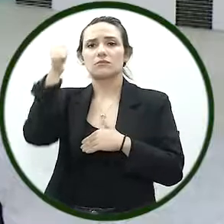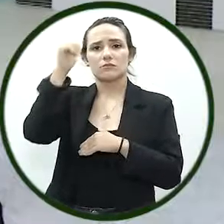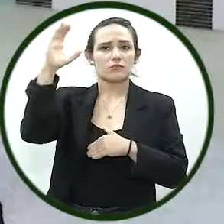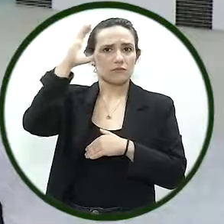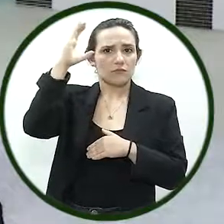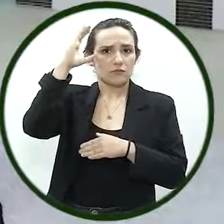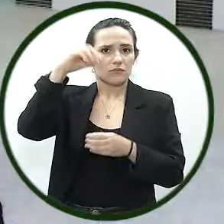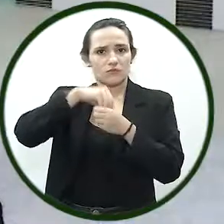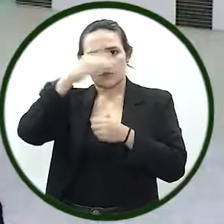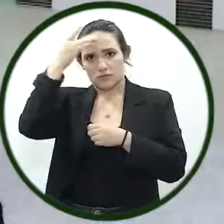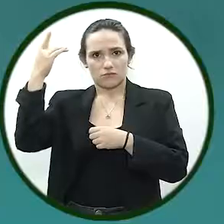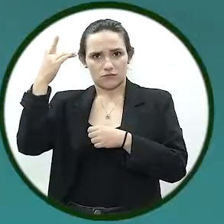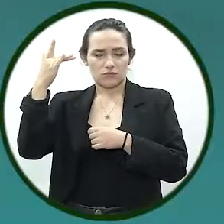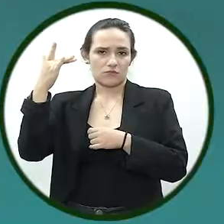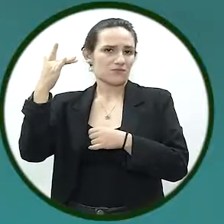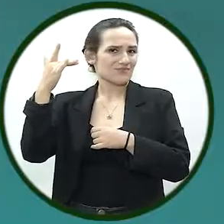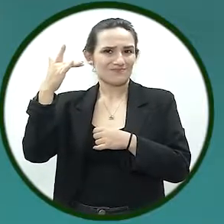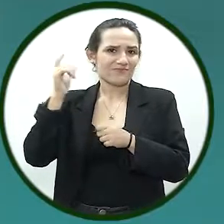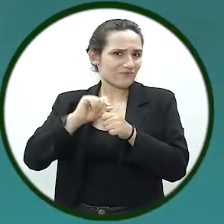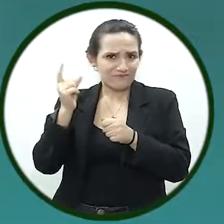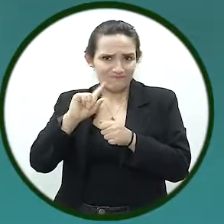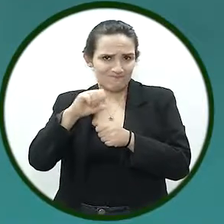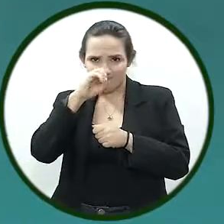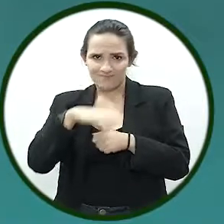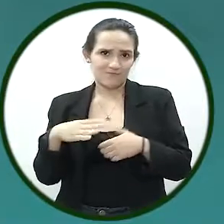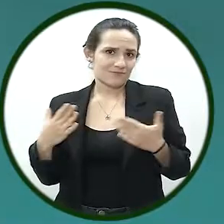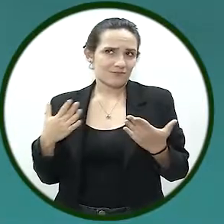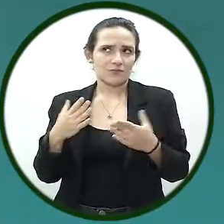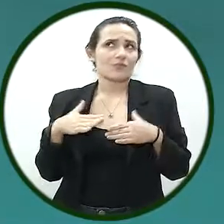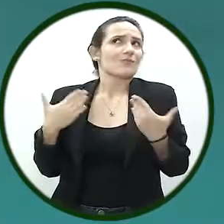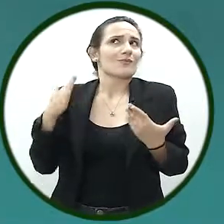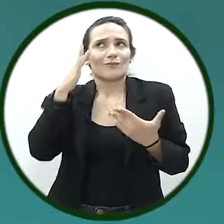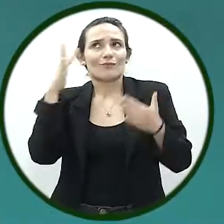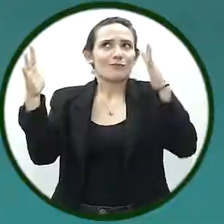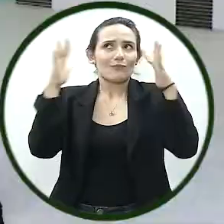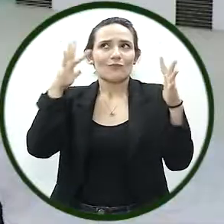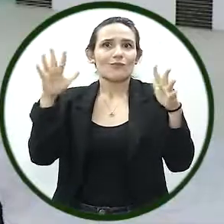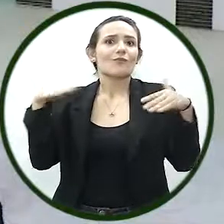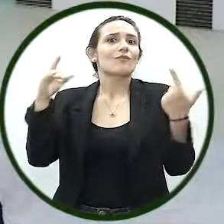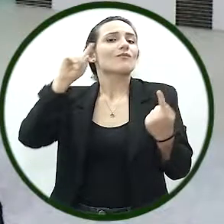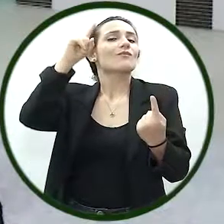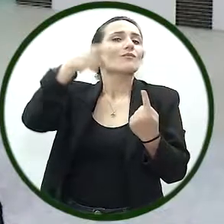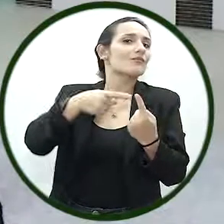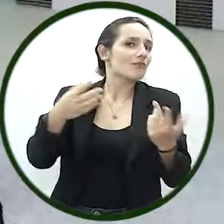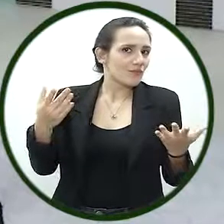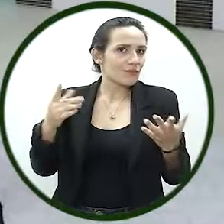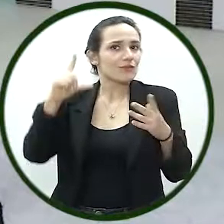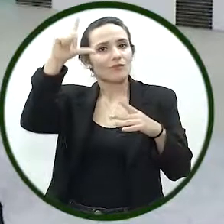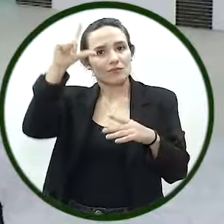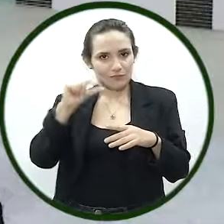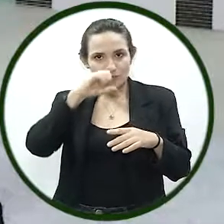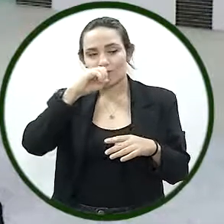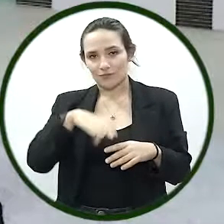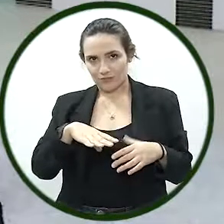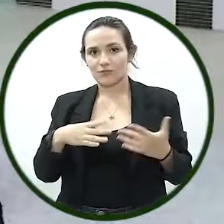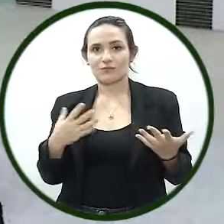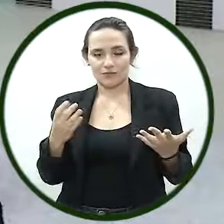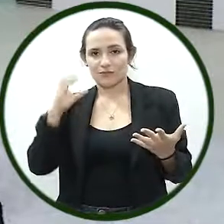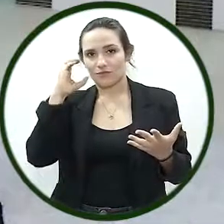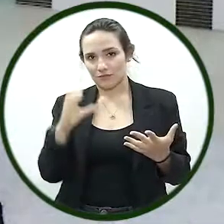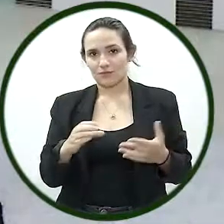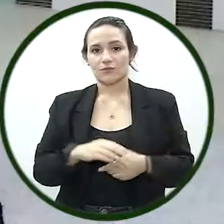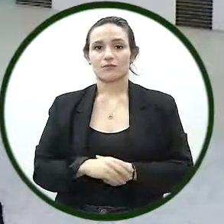construção desses mediadores e, de forma, vamos dizer, utópica, reduzir esses índices de